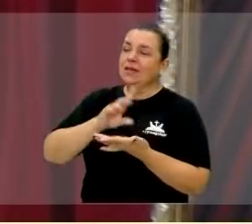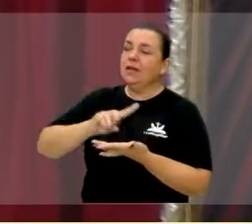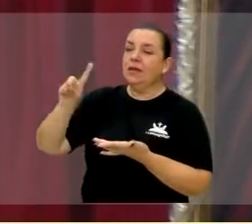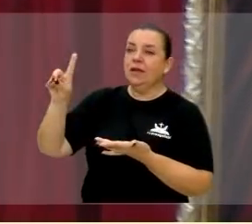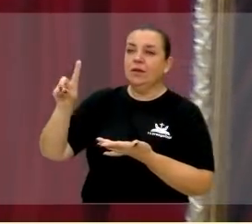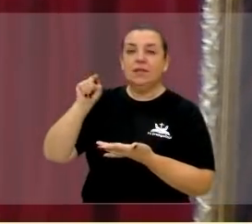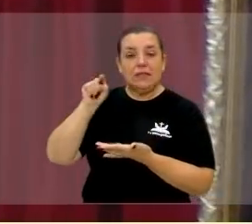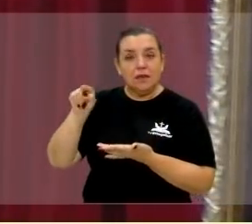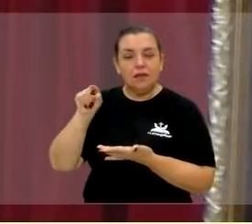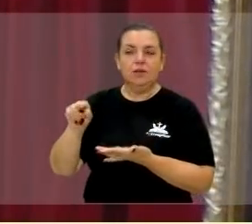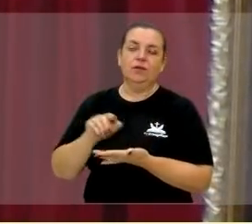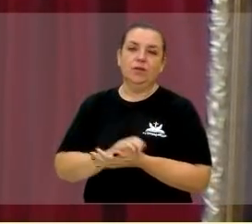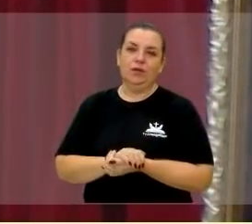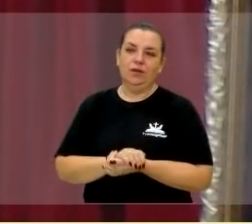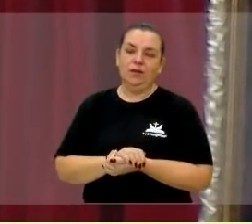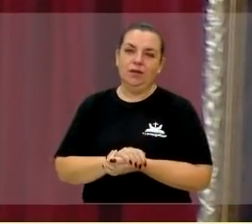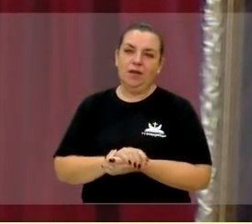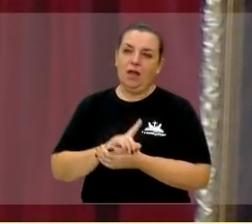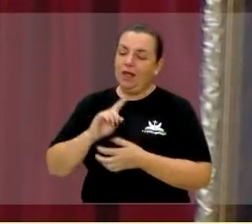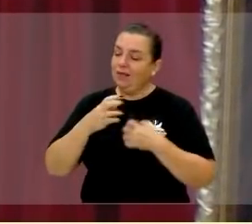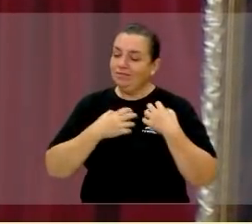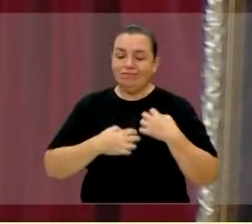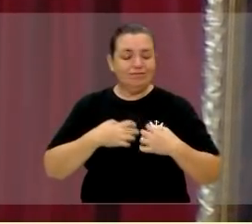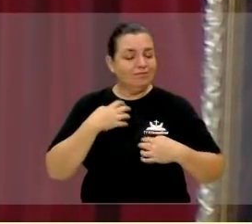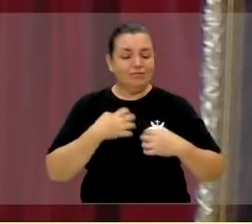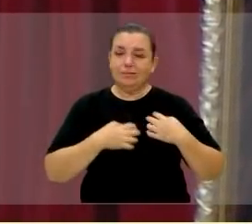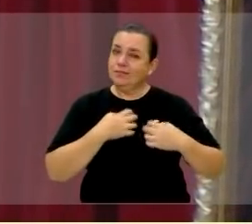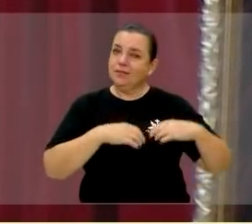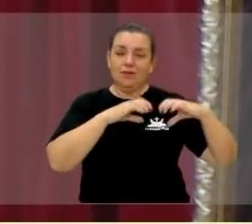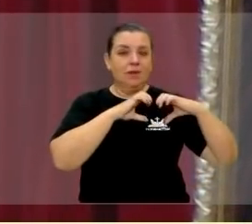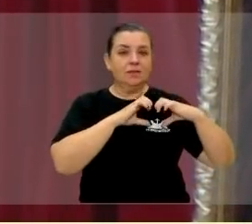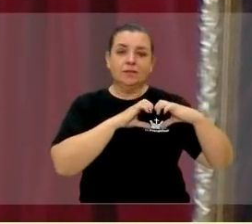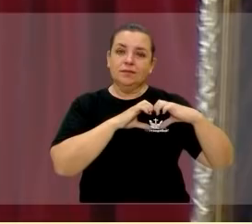Exatamente. Não perturbeis vosso coração.